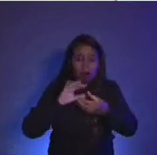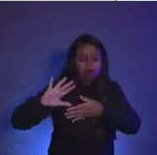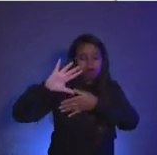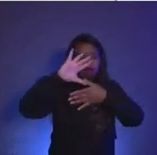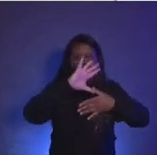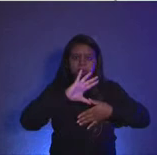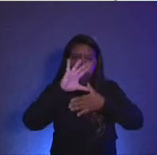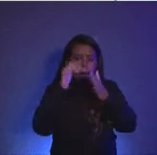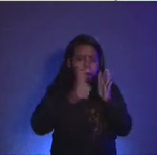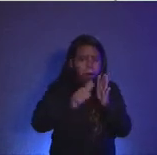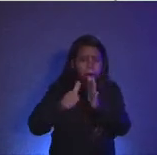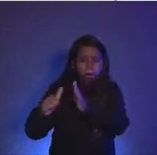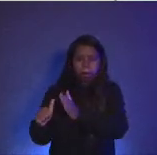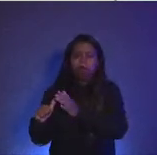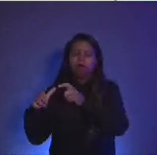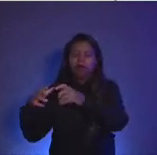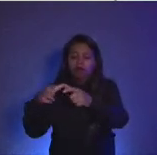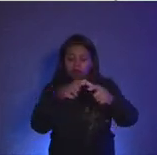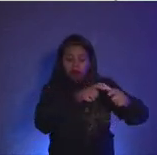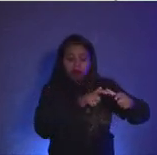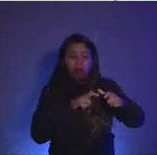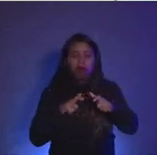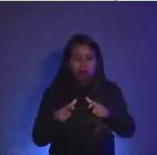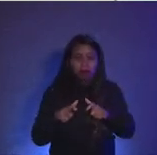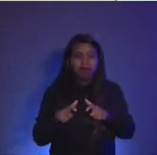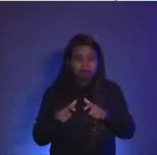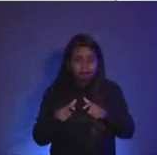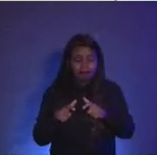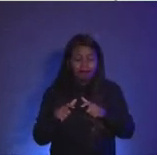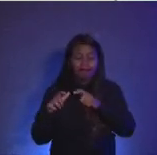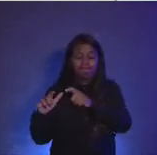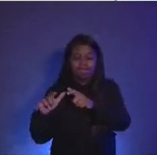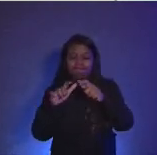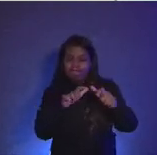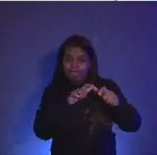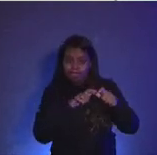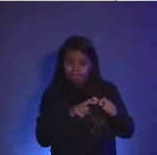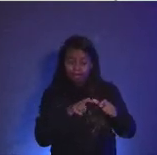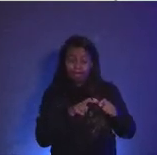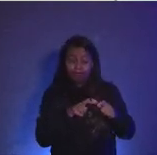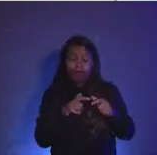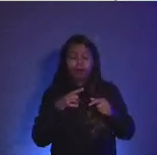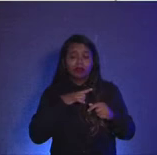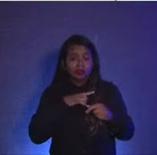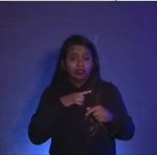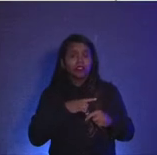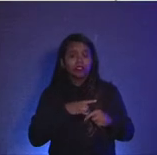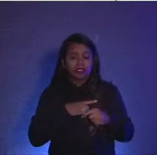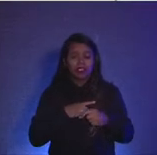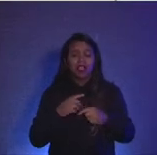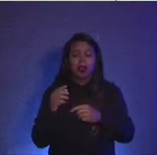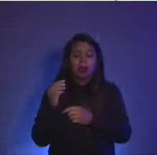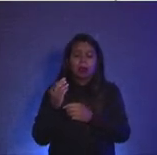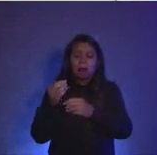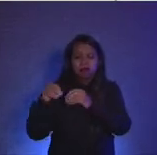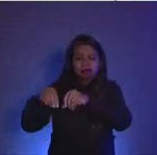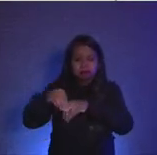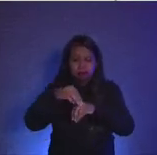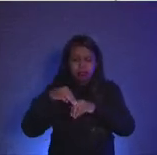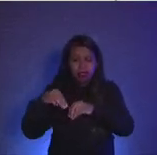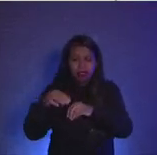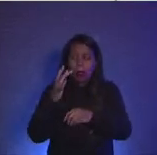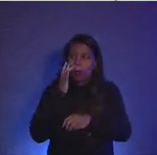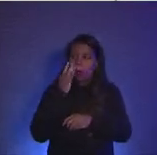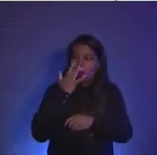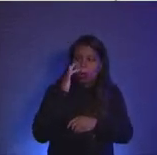e coordenadas geográficas, que os lugares onde seria possível a exploração legal, a exploração de